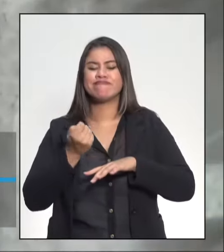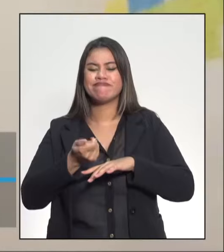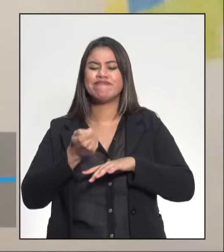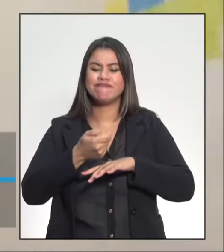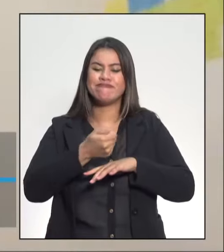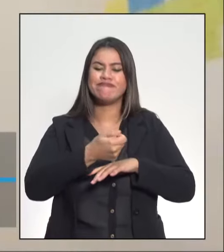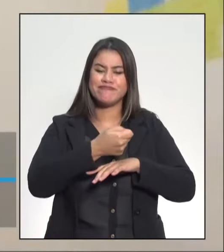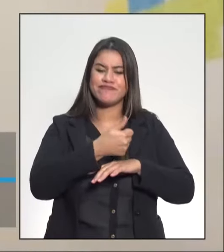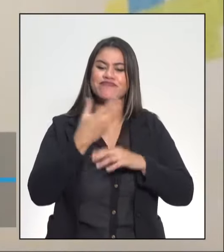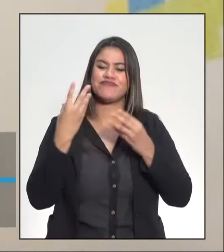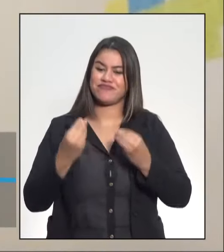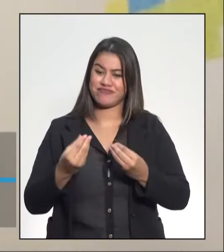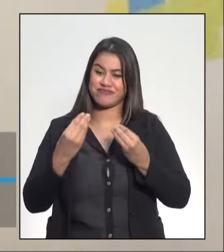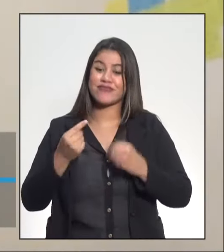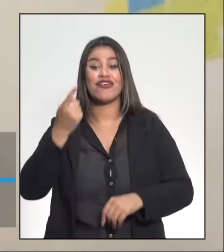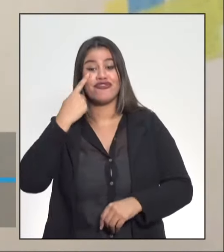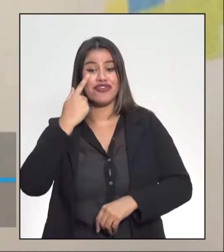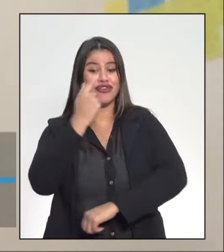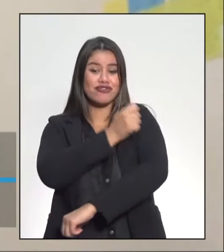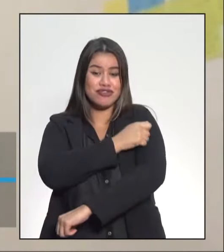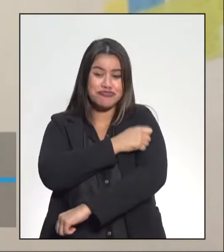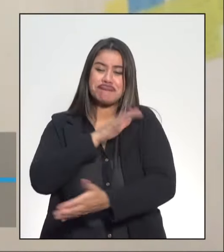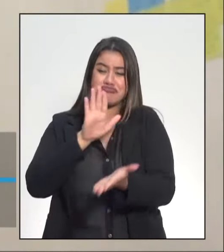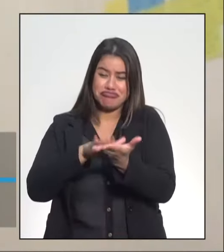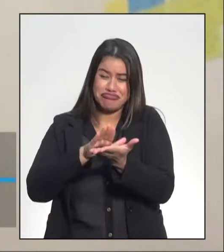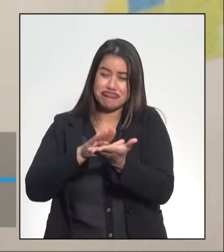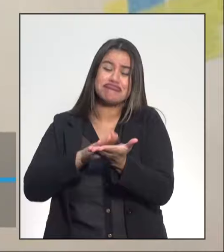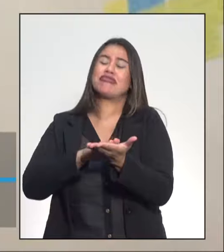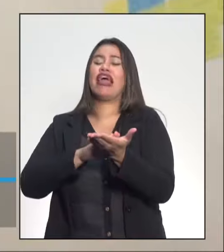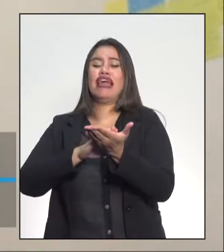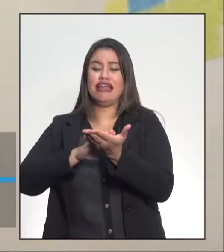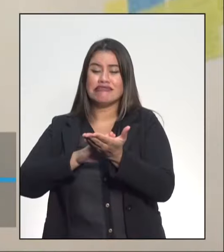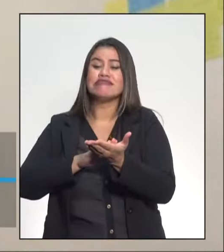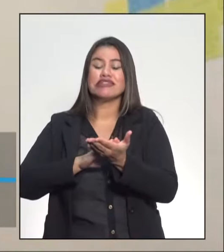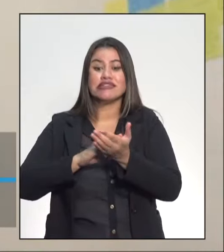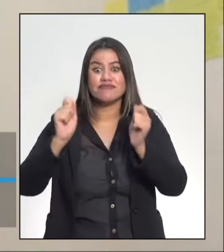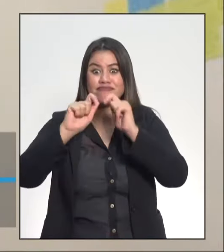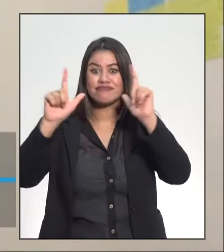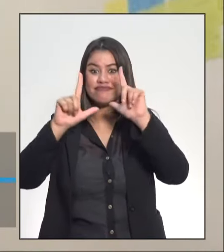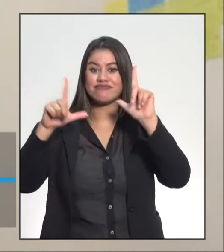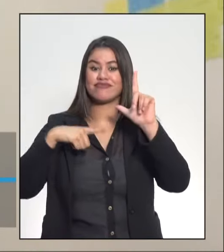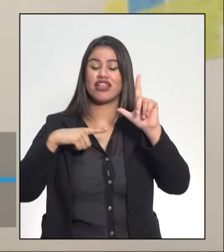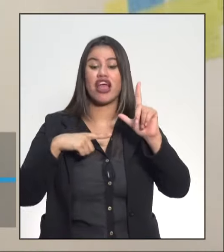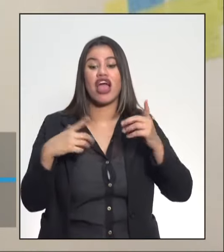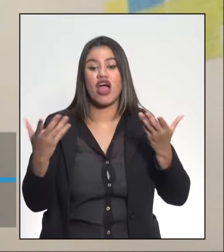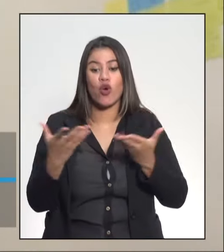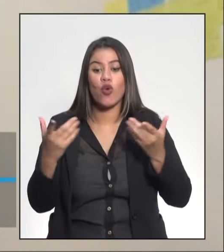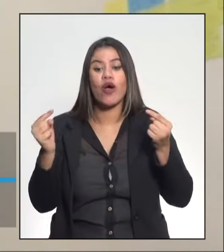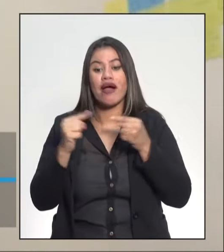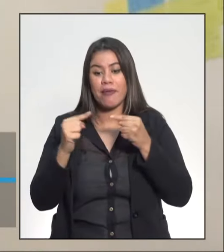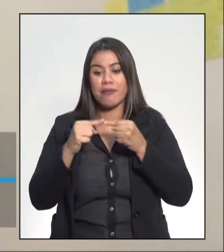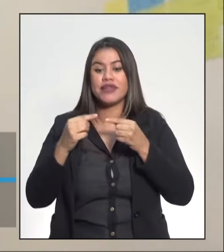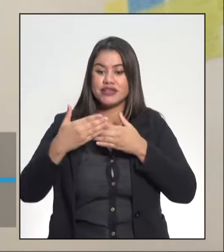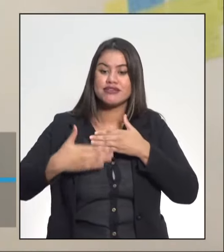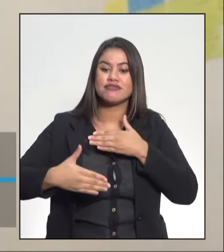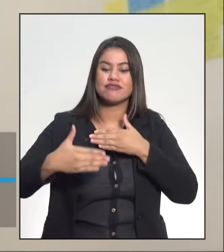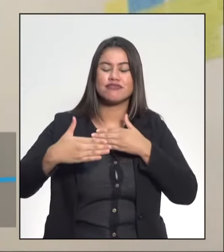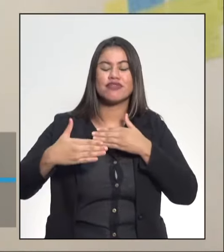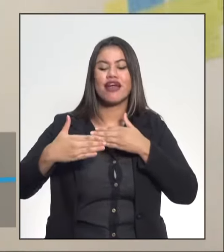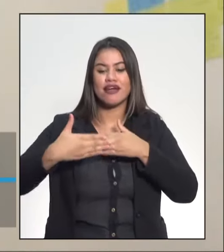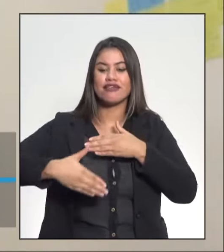Olha, tá antenado. Bacana. Tá bem antenado nessa parte. A gente vai focar exatamente nessa parte mais pra frente aqui.